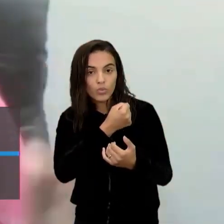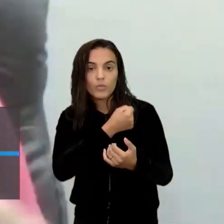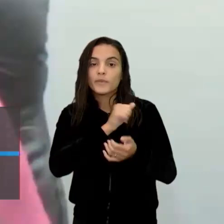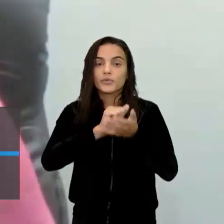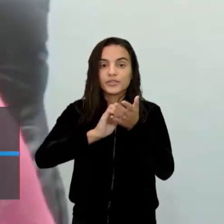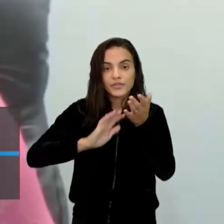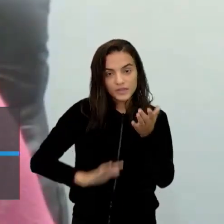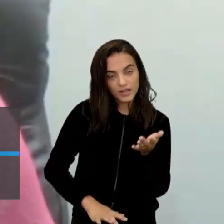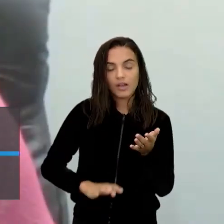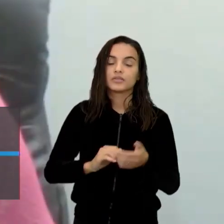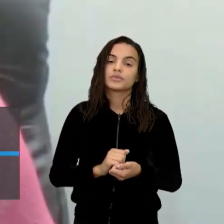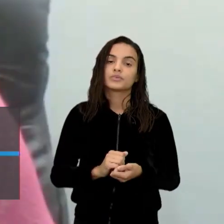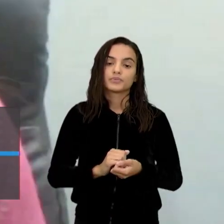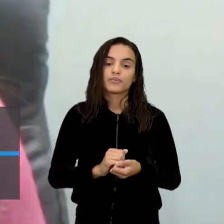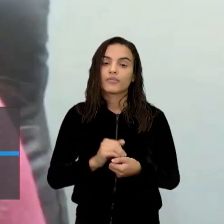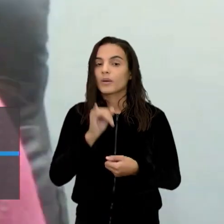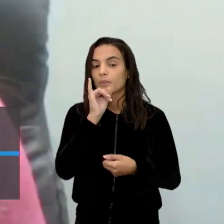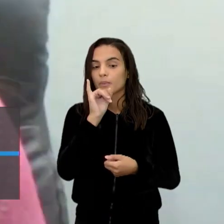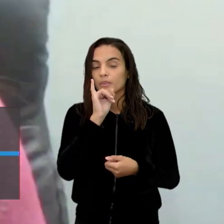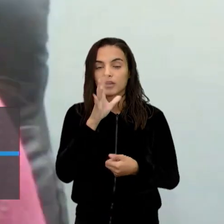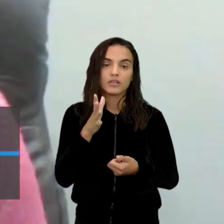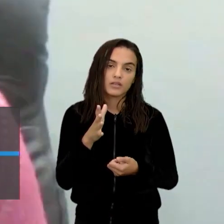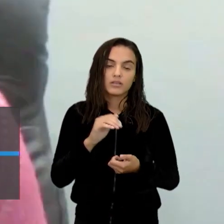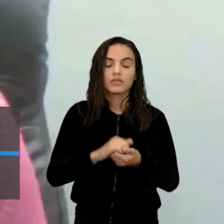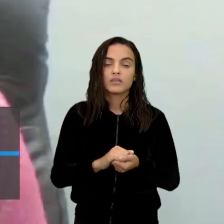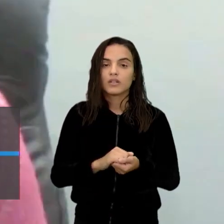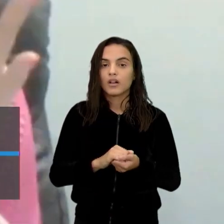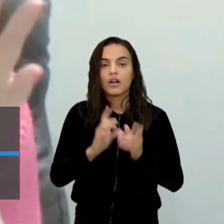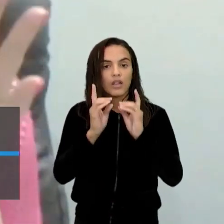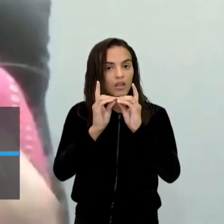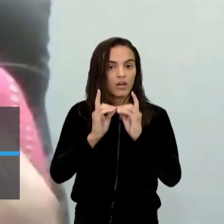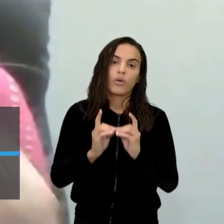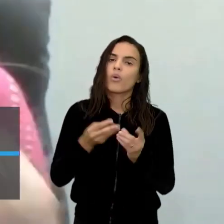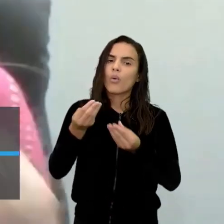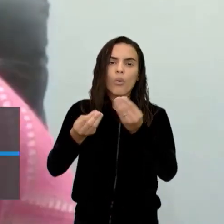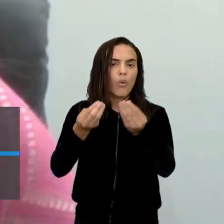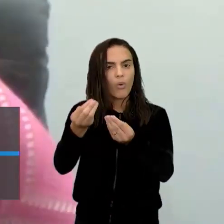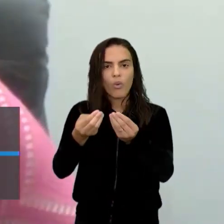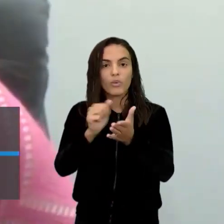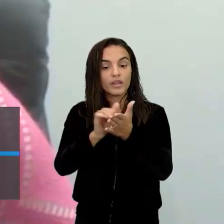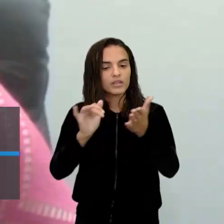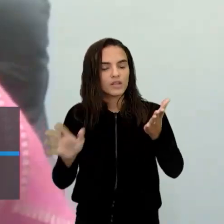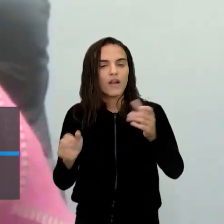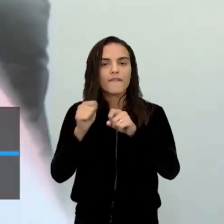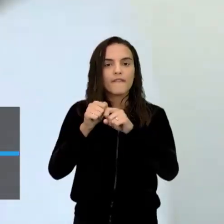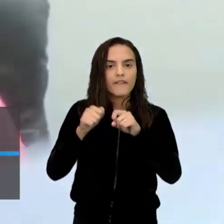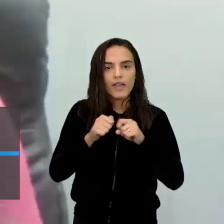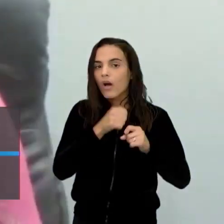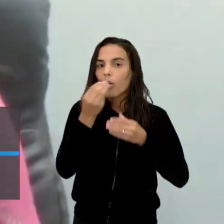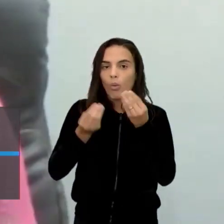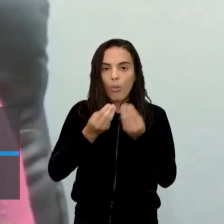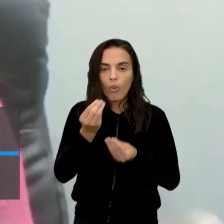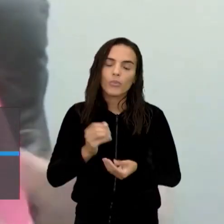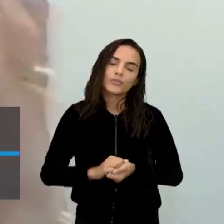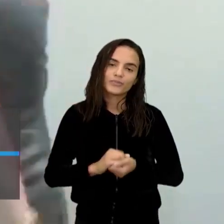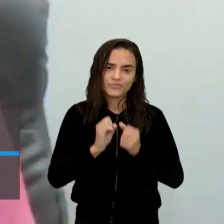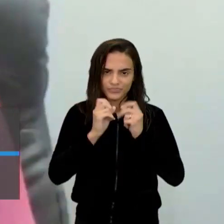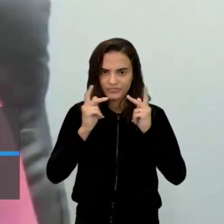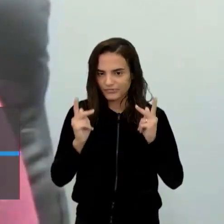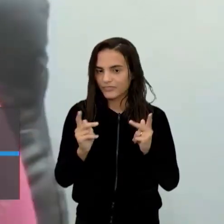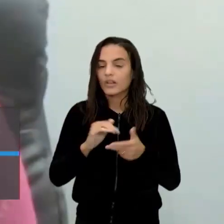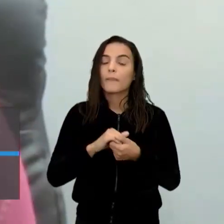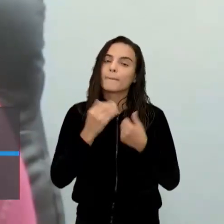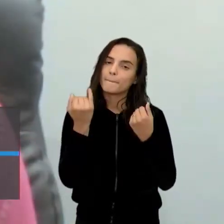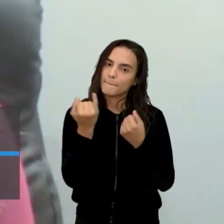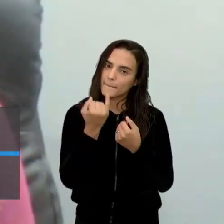de atividades, no caso da deficiência, a forma da atividade a ser feita, tá bom? Então, isso é